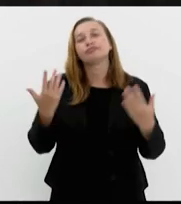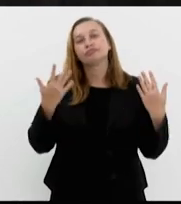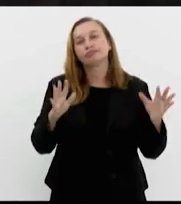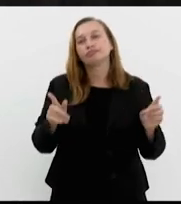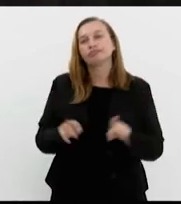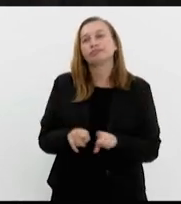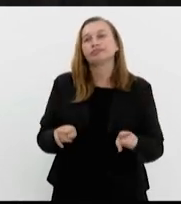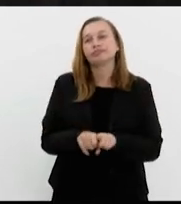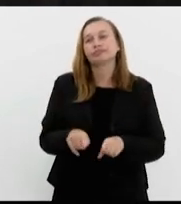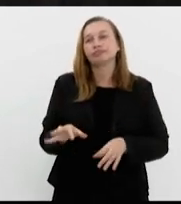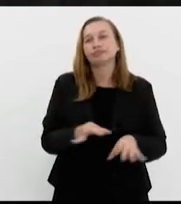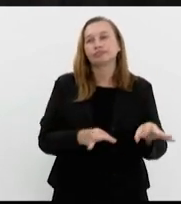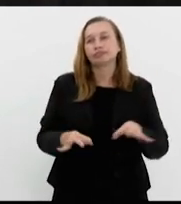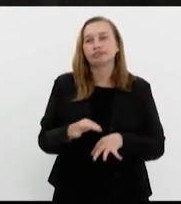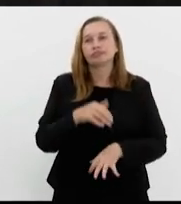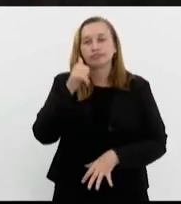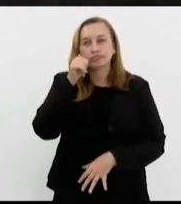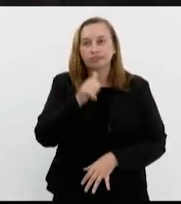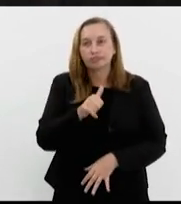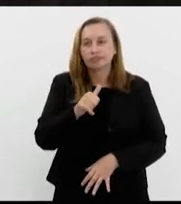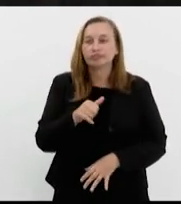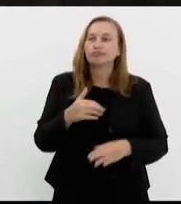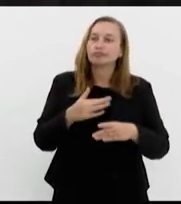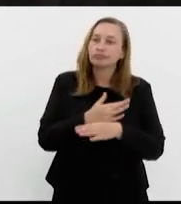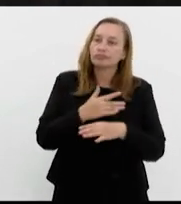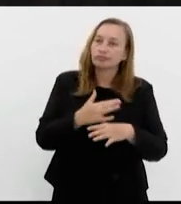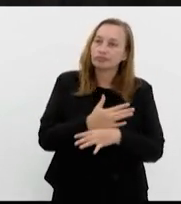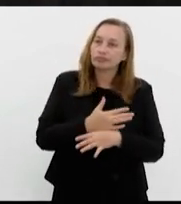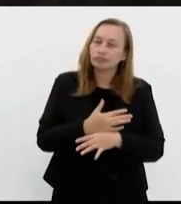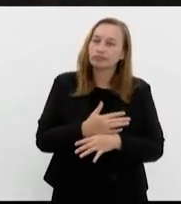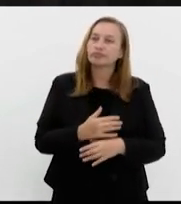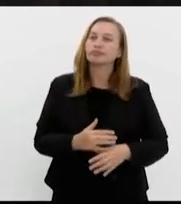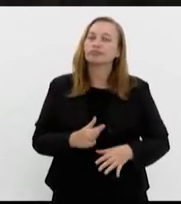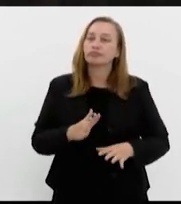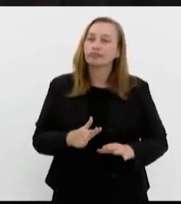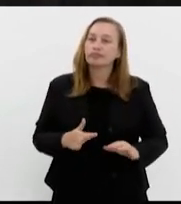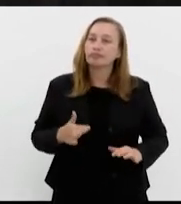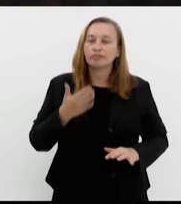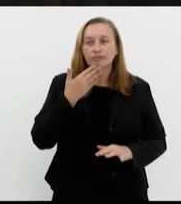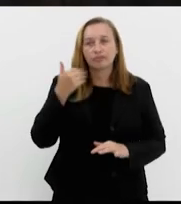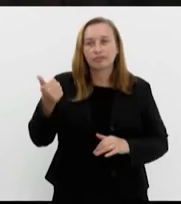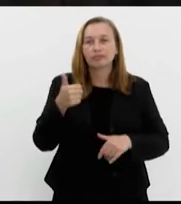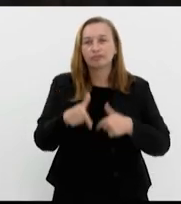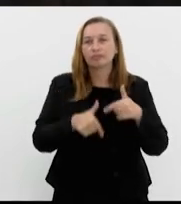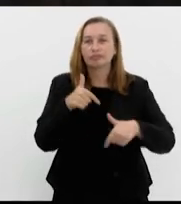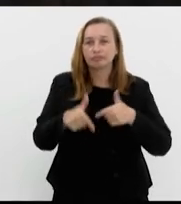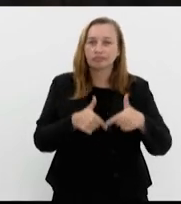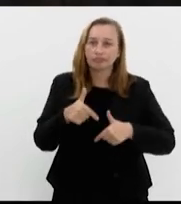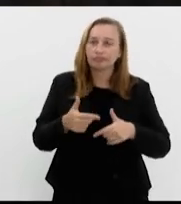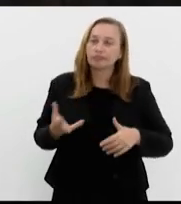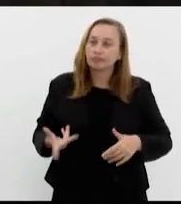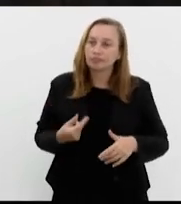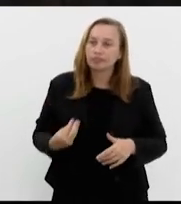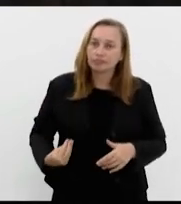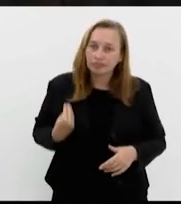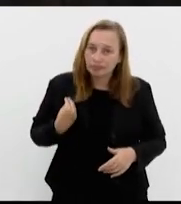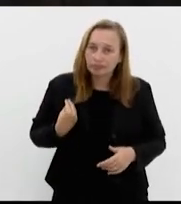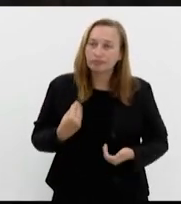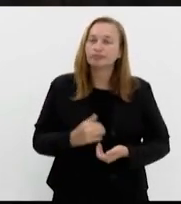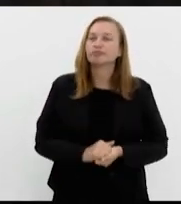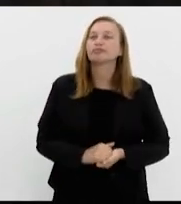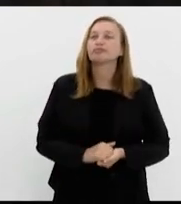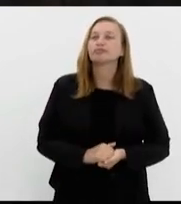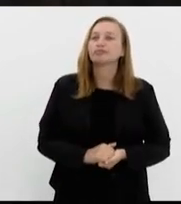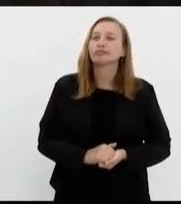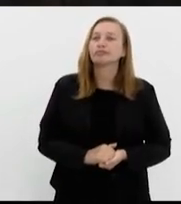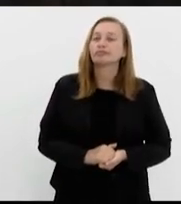a organização das mulheres na cidade, que buscam melhores empregos e melhores condições de vida, como